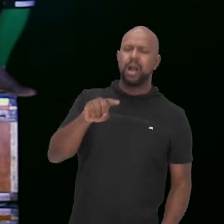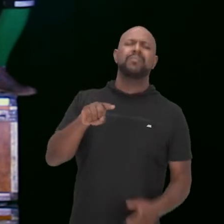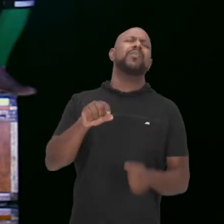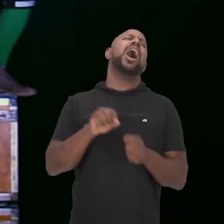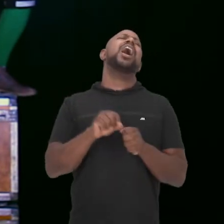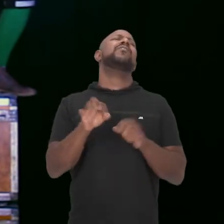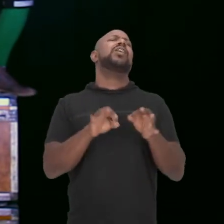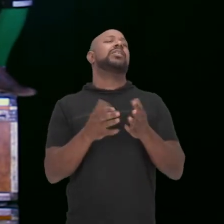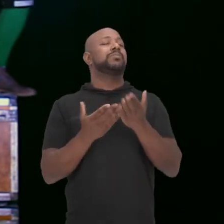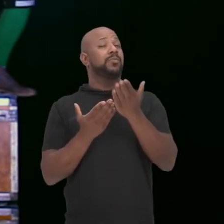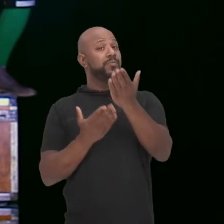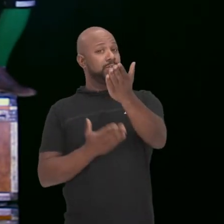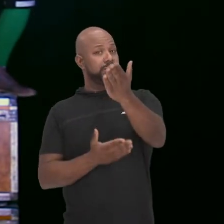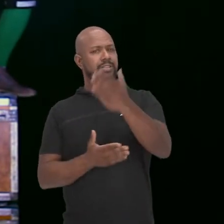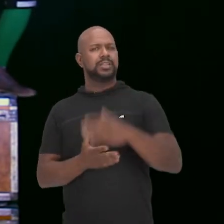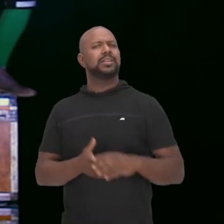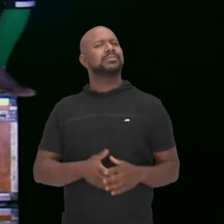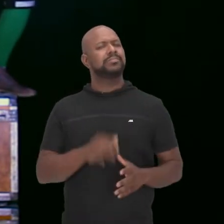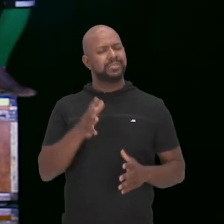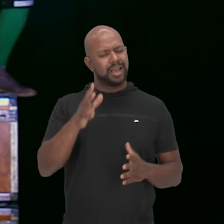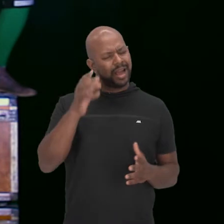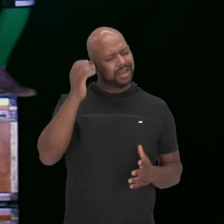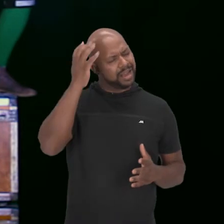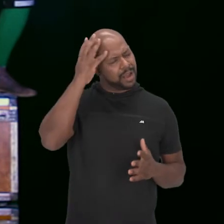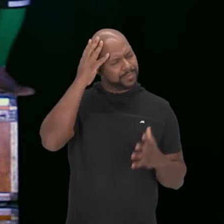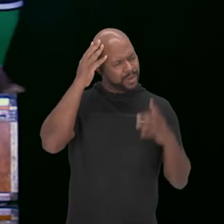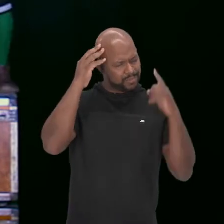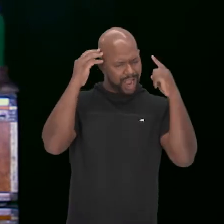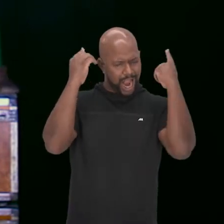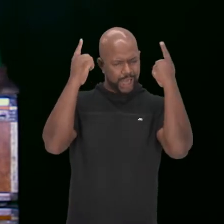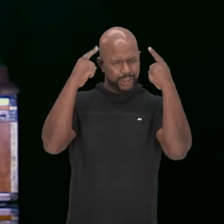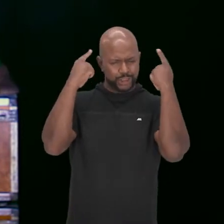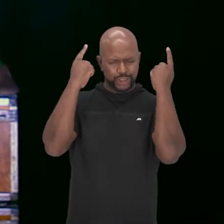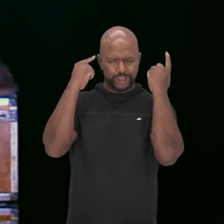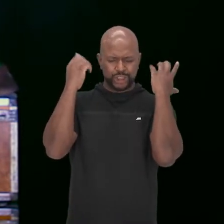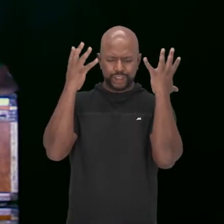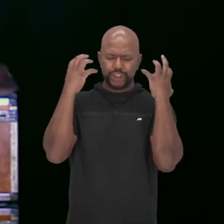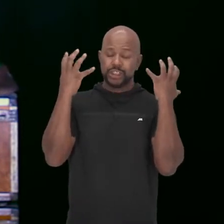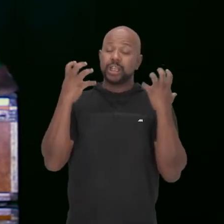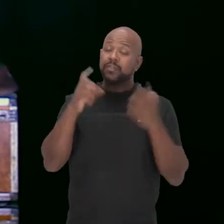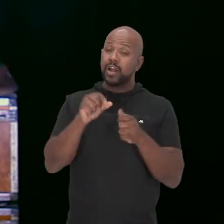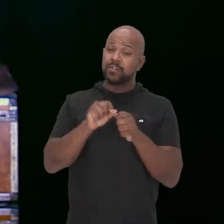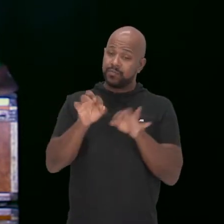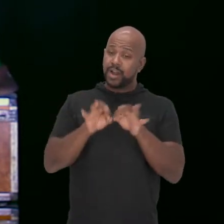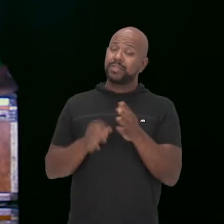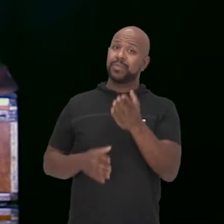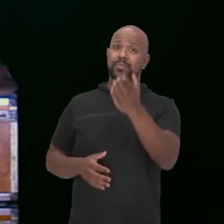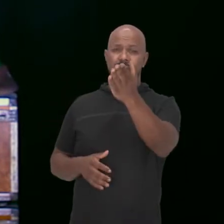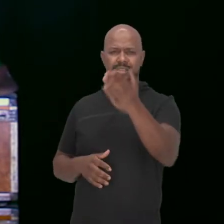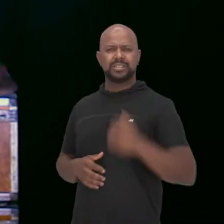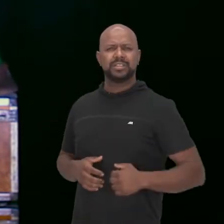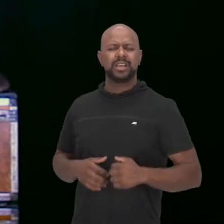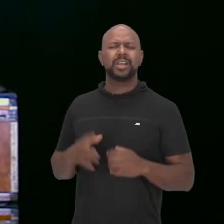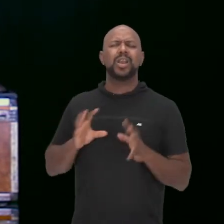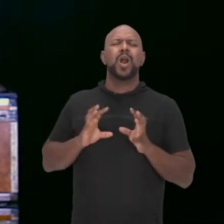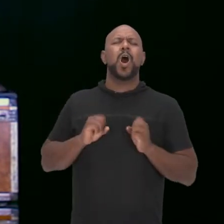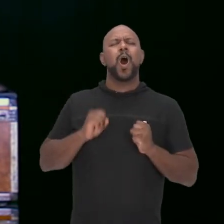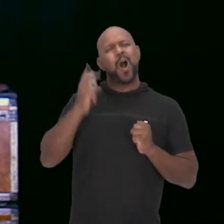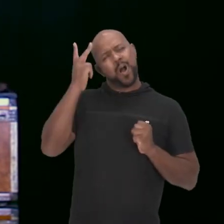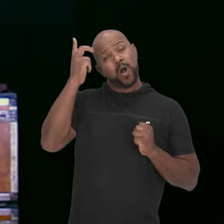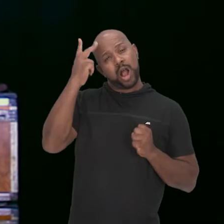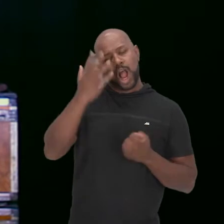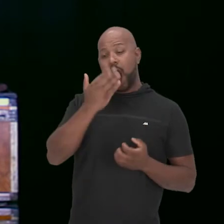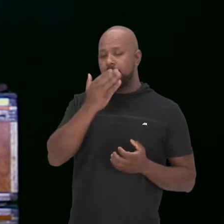Bial sempre feito para você, que quer um cabelo mais cacheado. Tânico Bial sempre feito para você, que